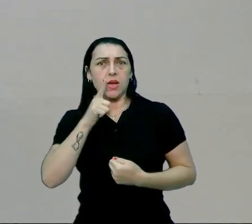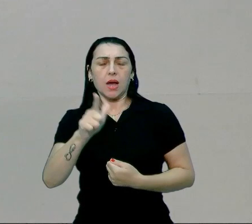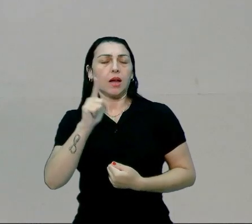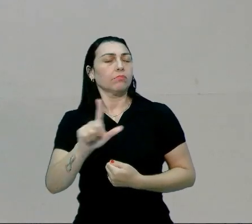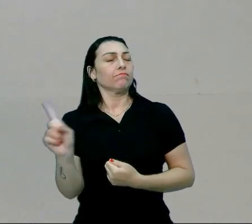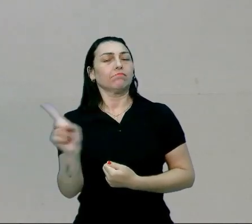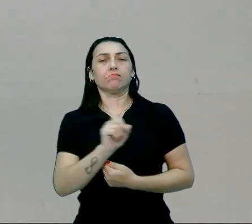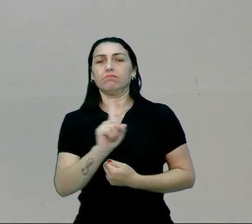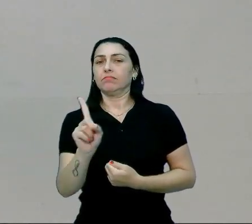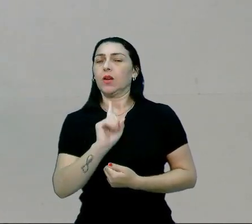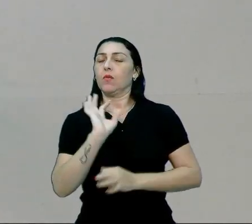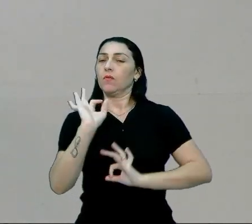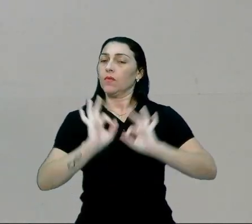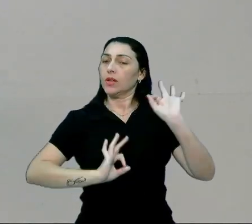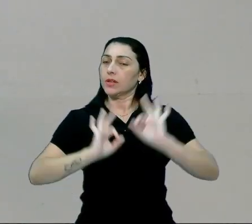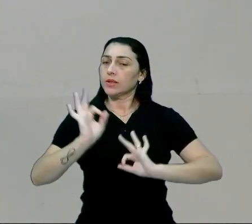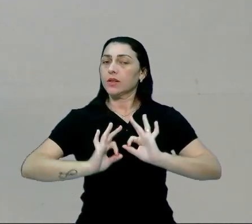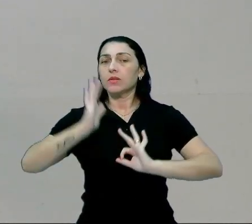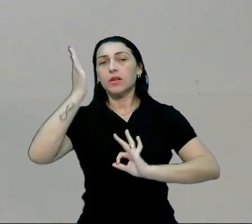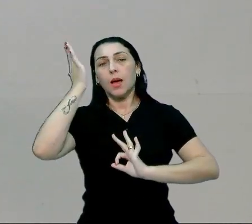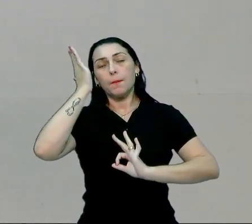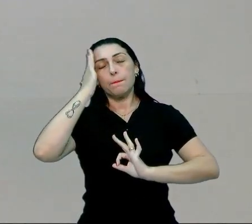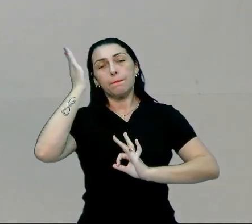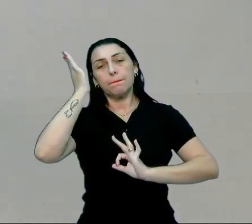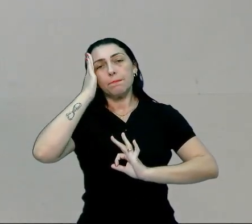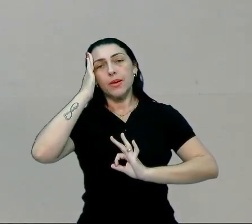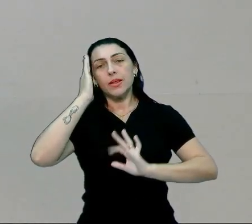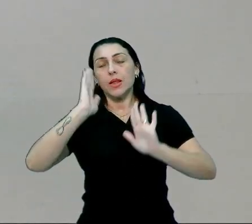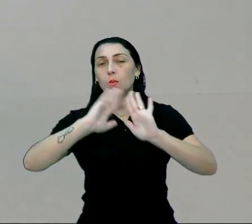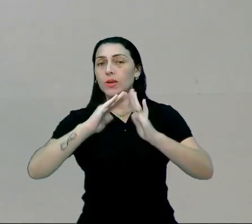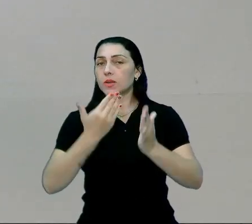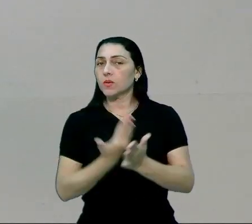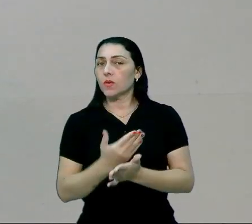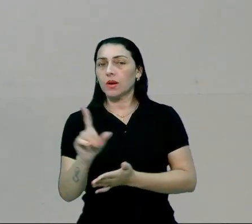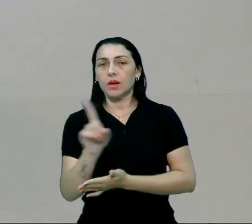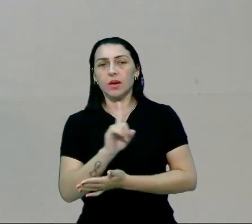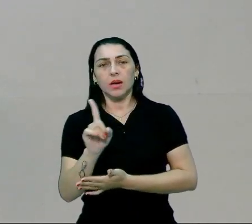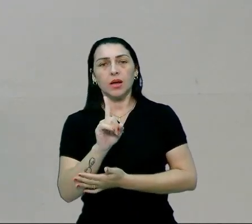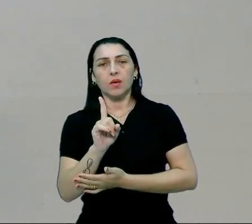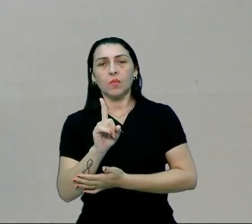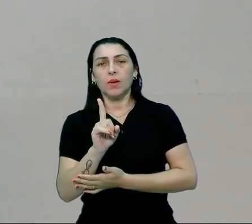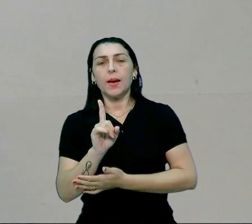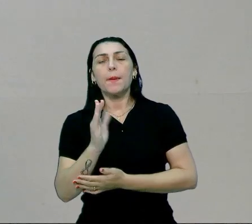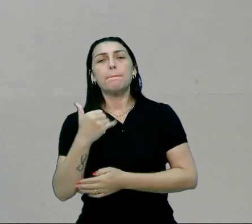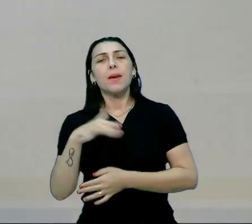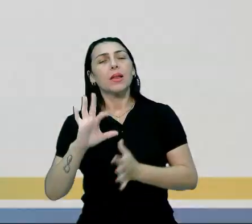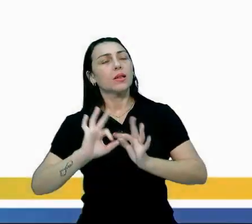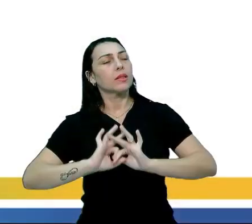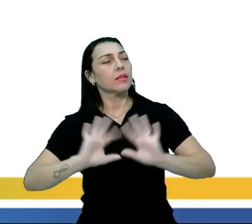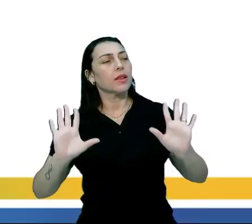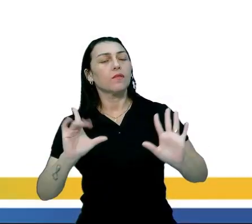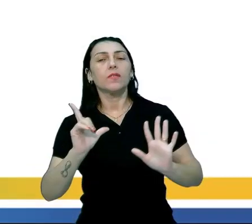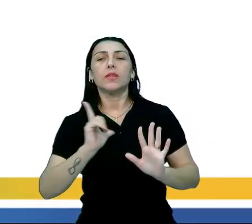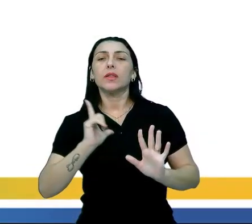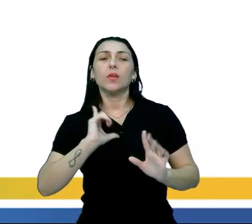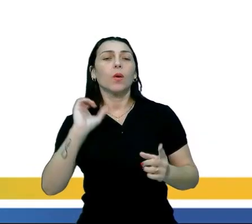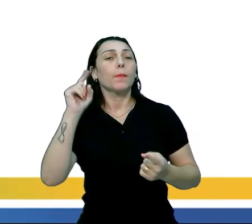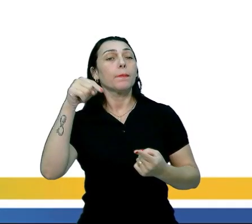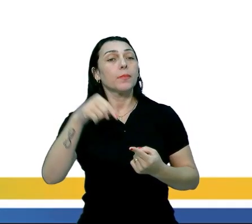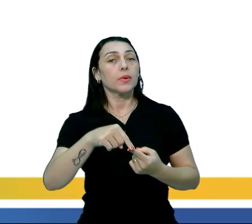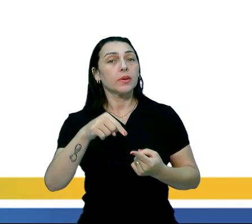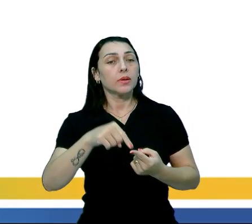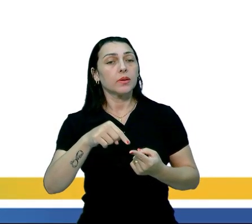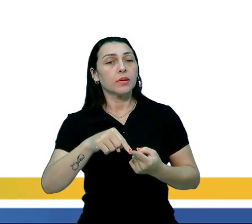aquele em que eu estou construindo saber, não é uma escola, digamos assim. É aquele um pouco mais livre e que tem qual objetivo ali,